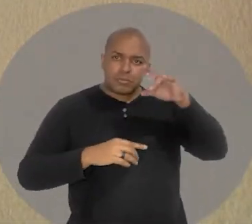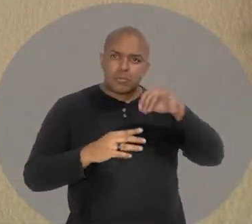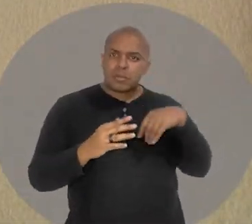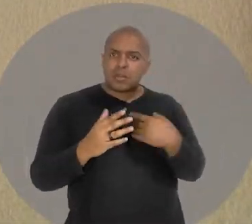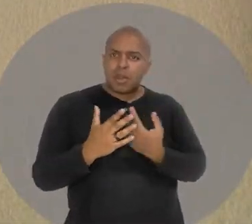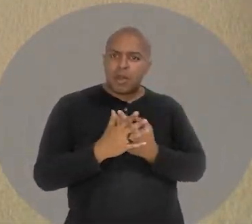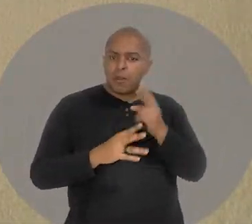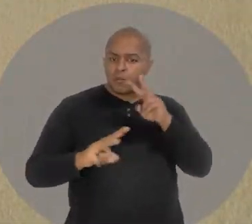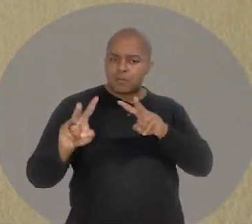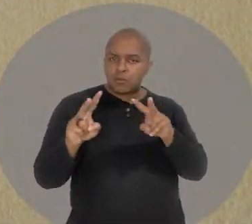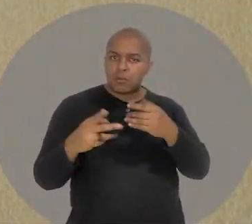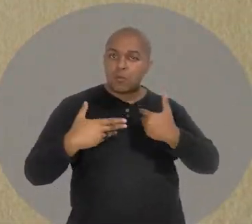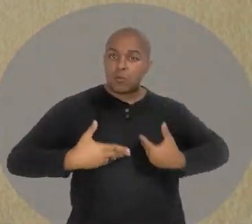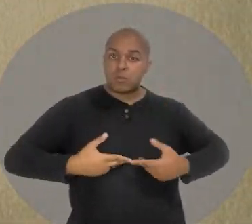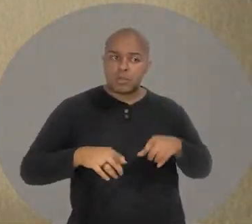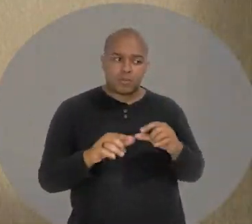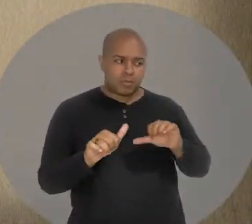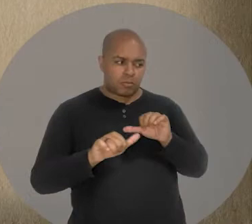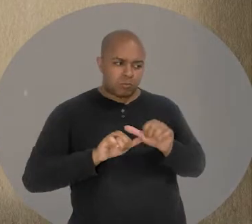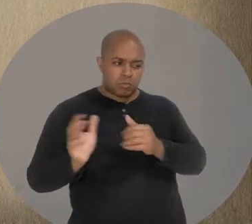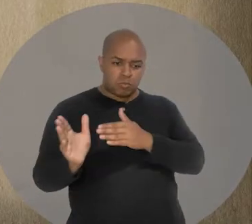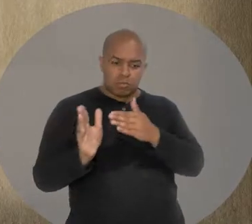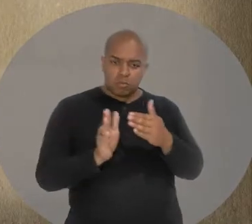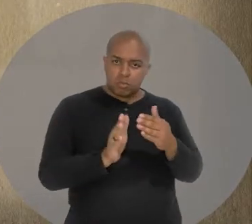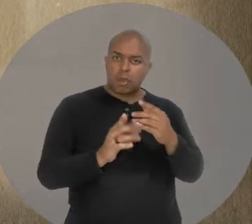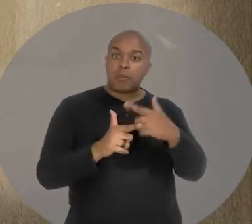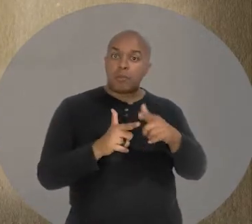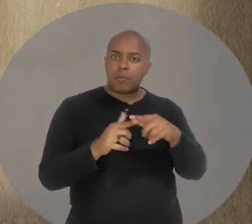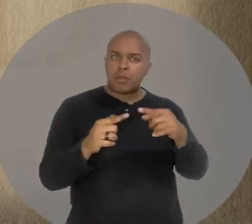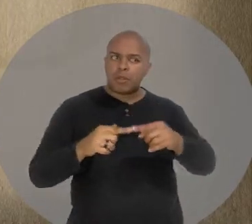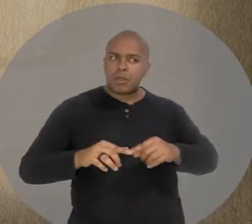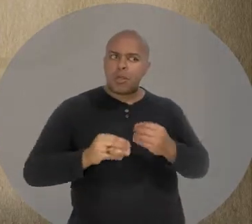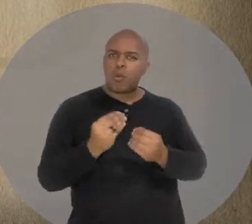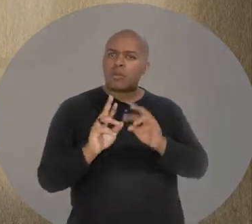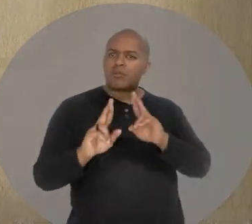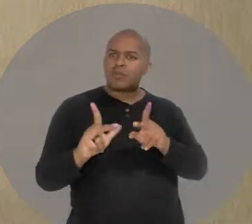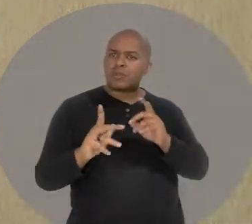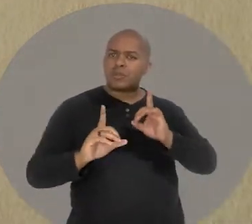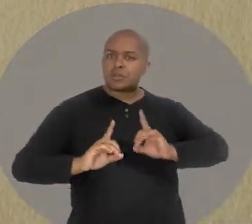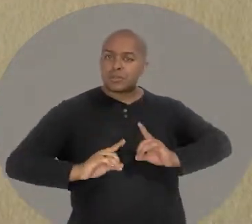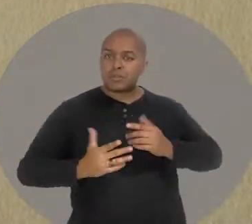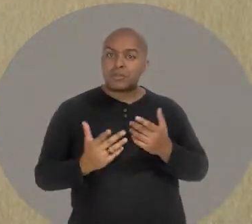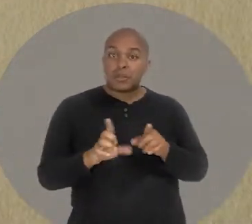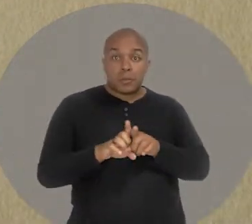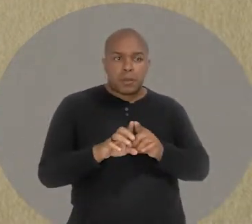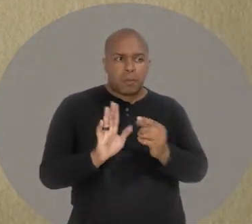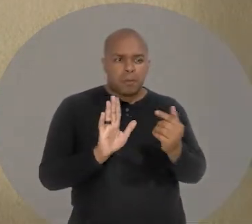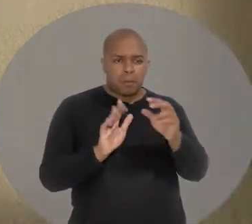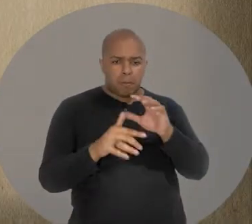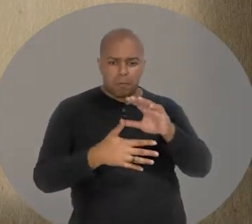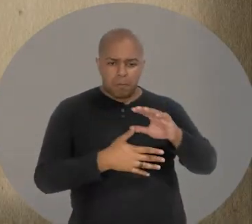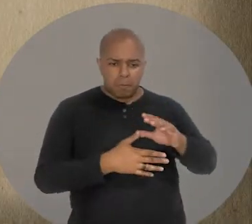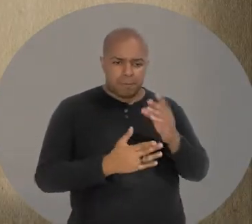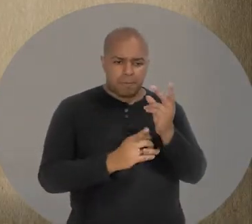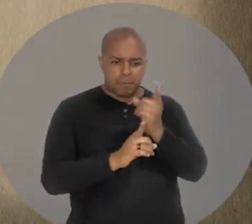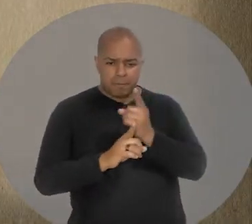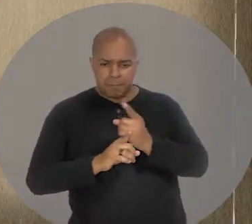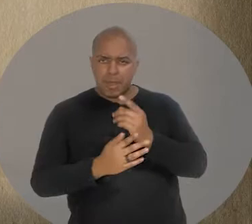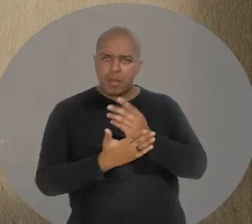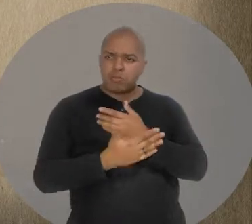de corpo, transitou pela problemática da diferença e da deficiência, mapeou conceitos como